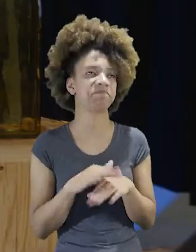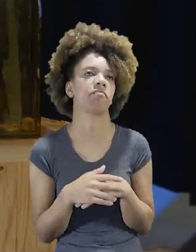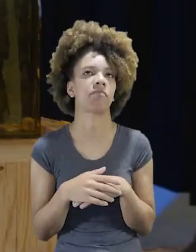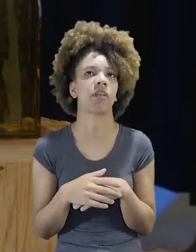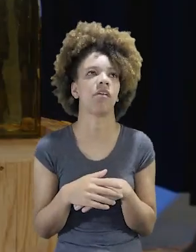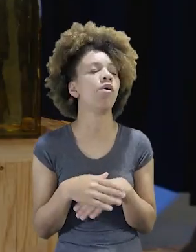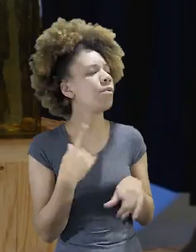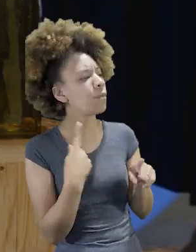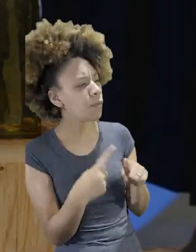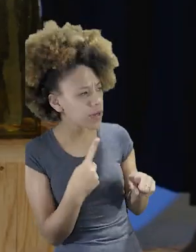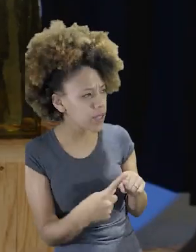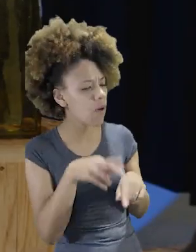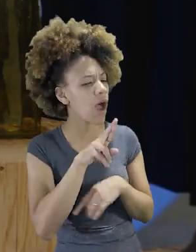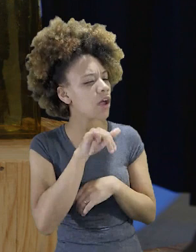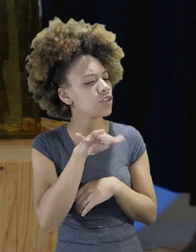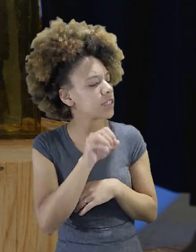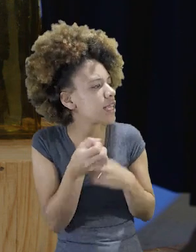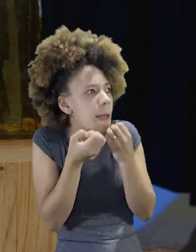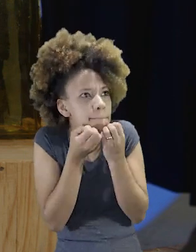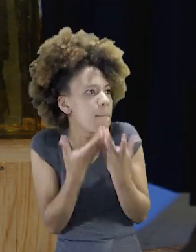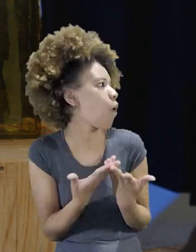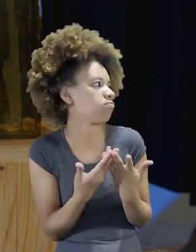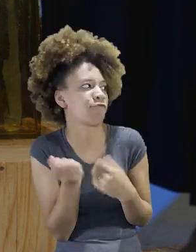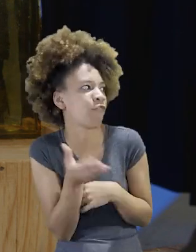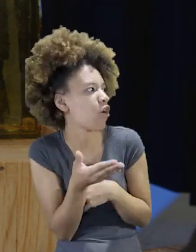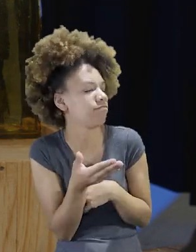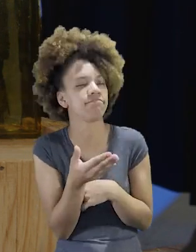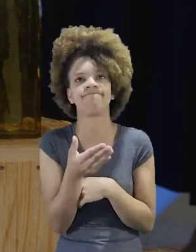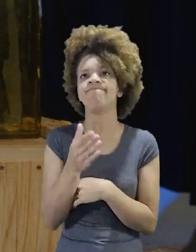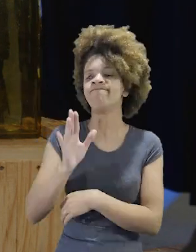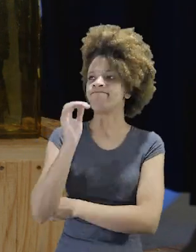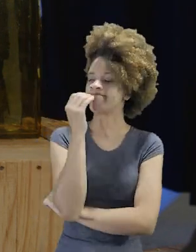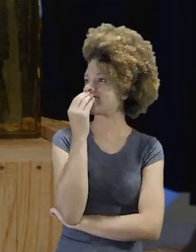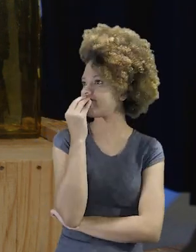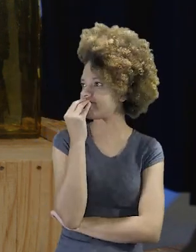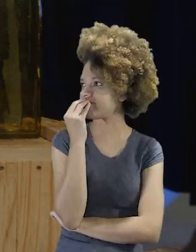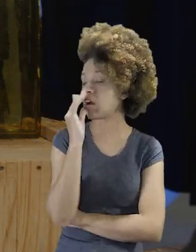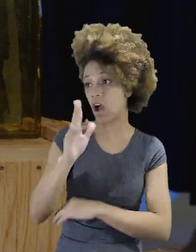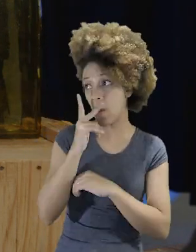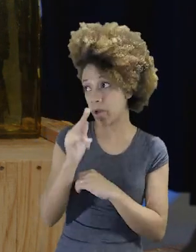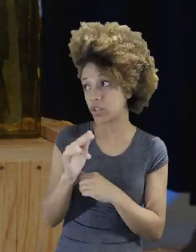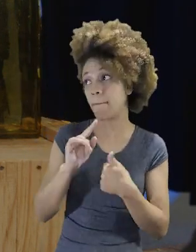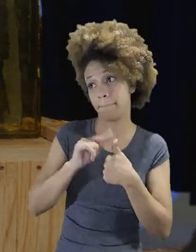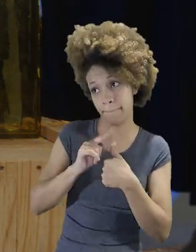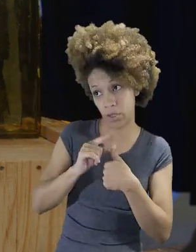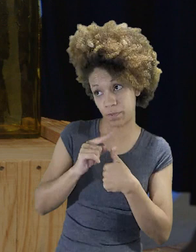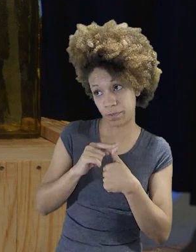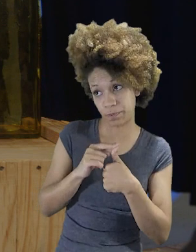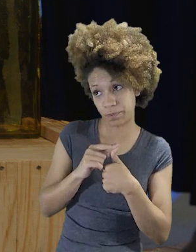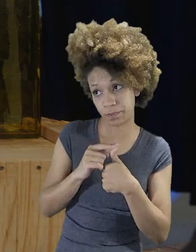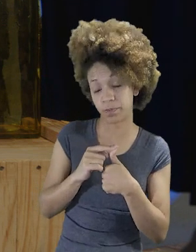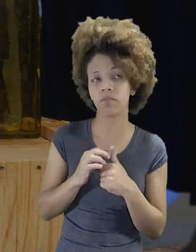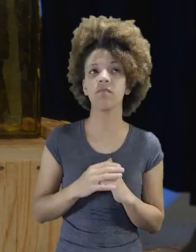cara eu acho que assim é primeiro lugar a música